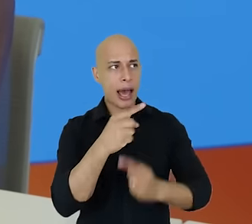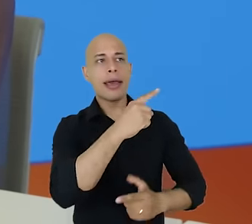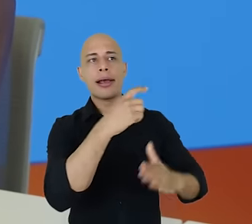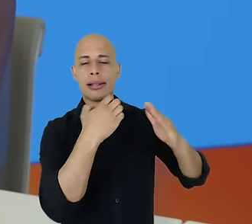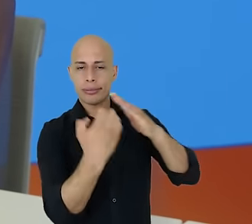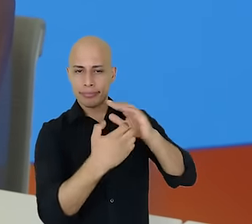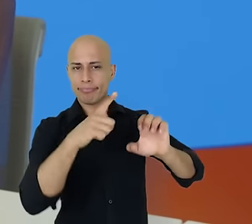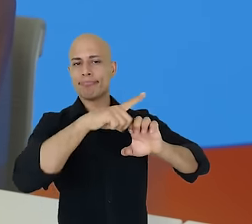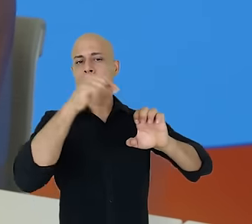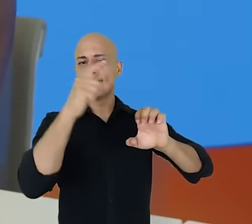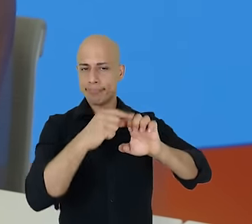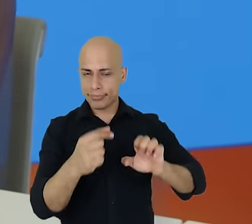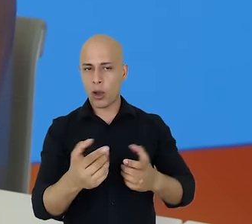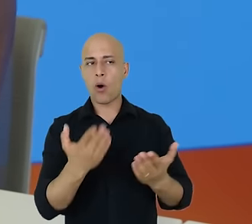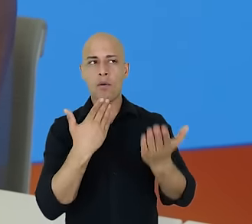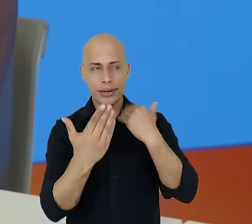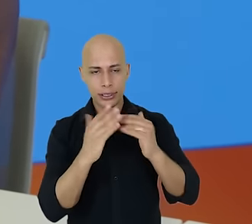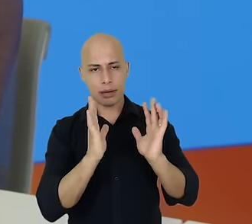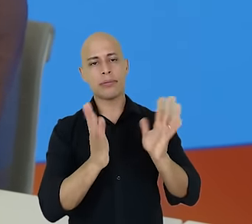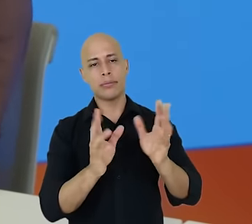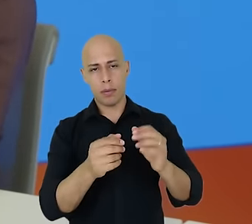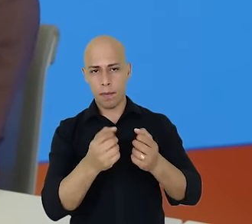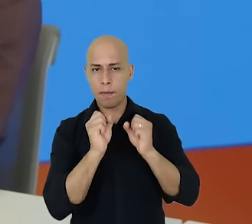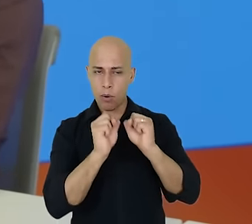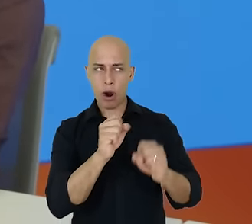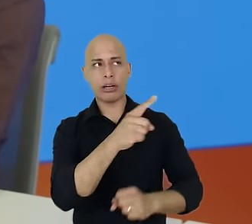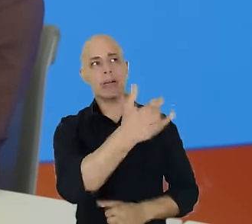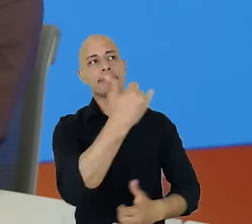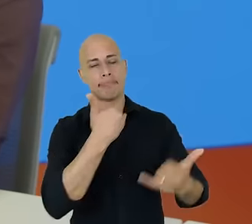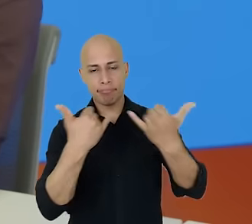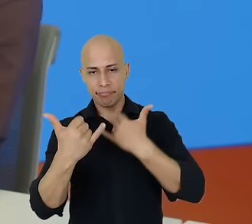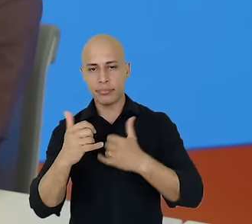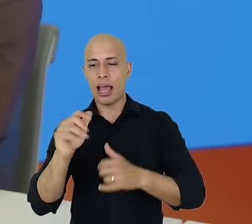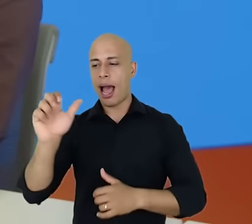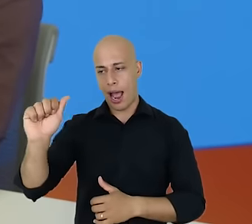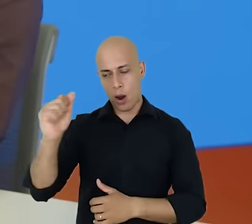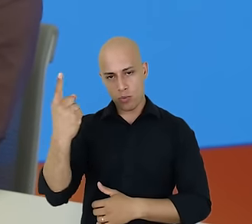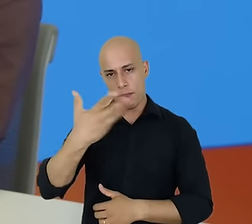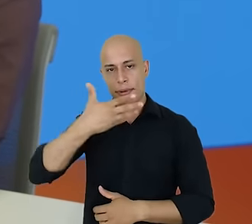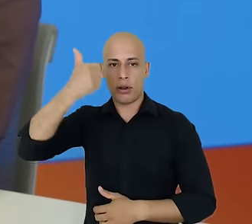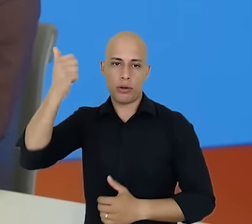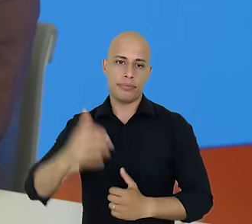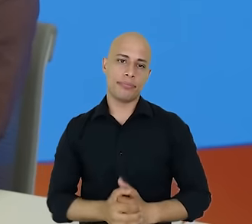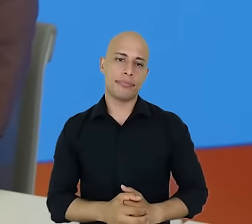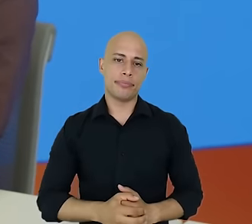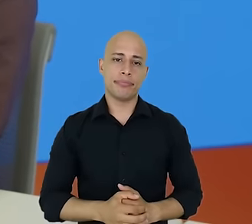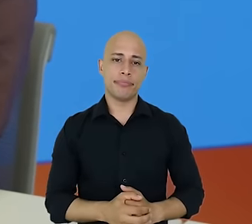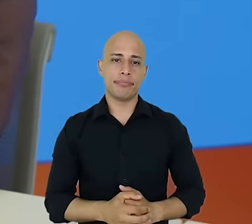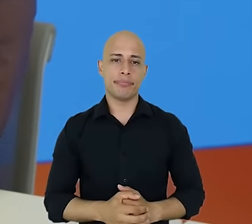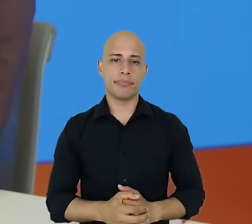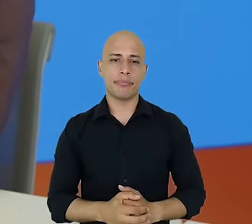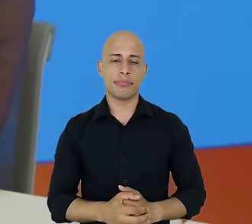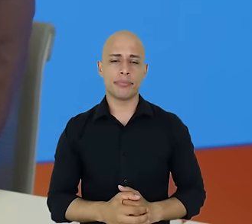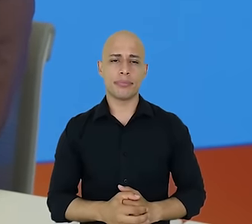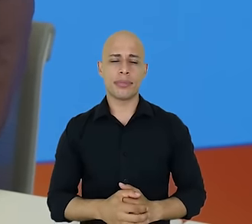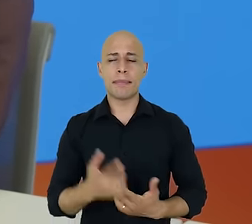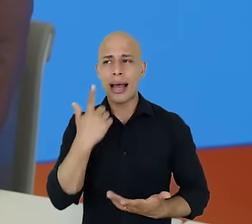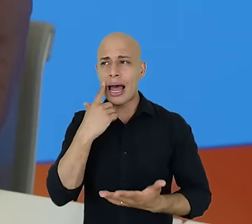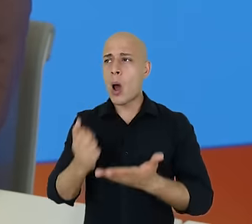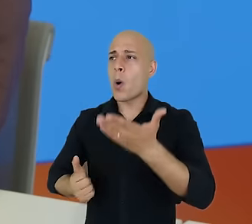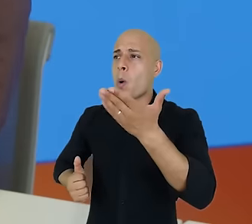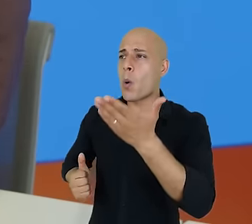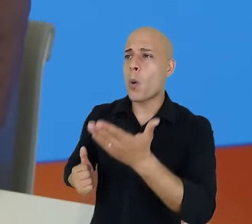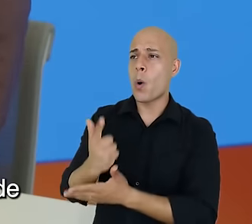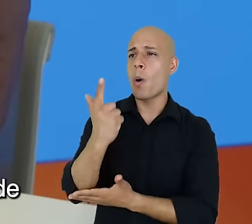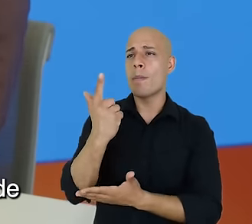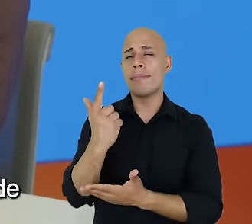empresários aí que vocês vão perceber Qual é o dia a dia que é utilizado né E então a gente sempre quando no atendimento Ah qual é o compro